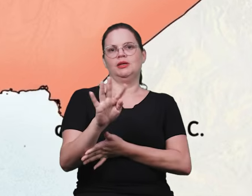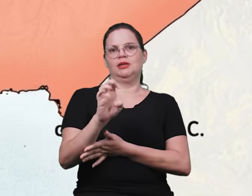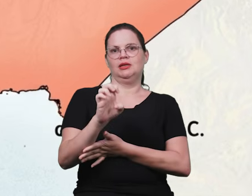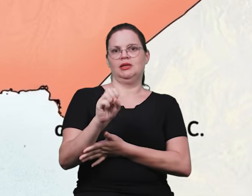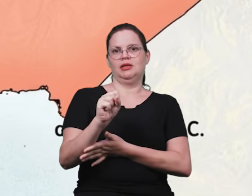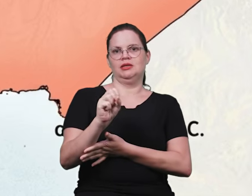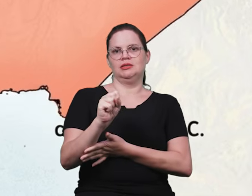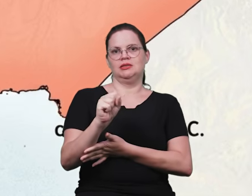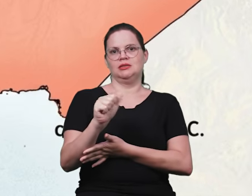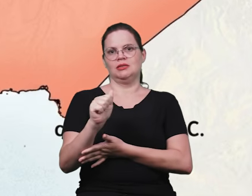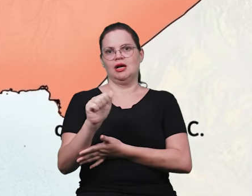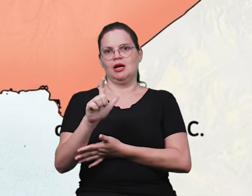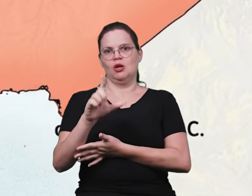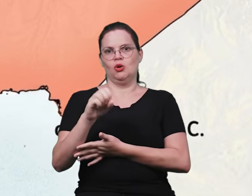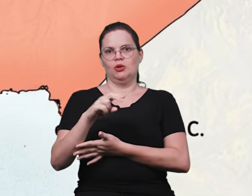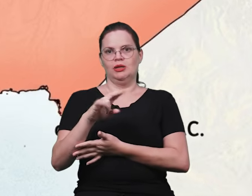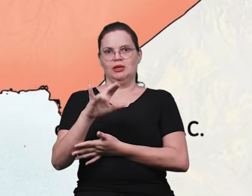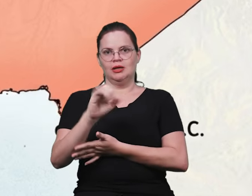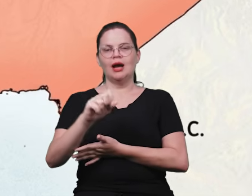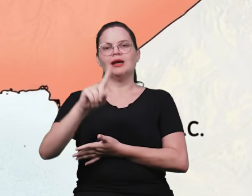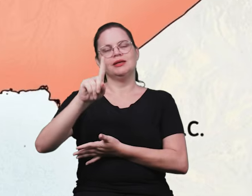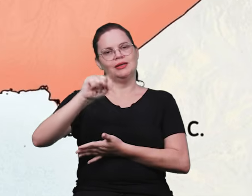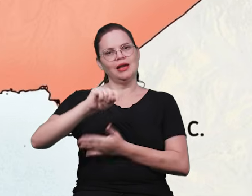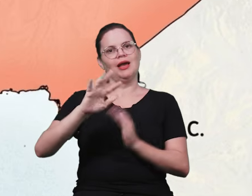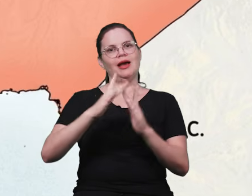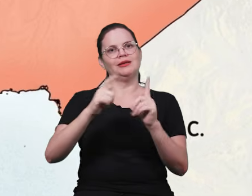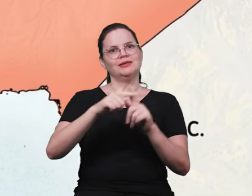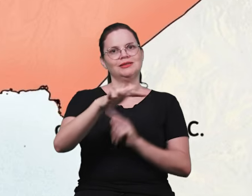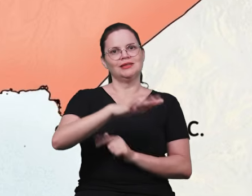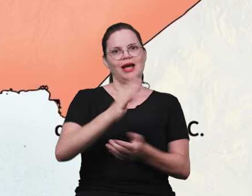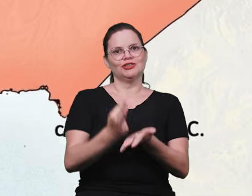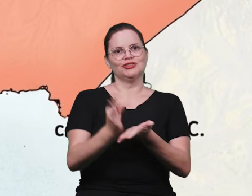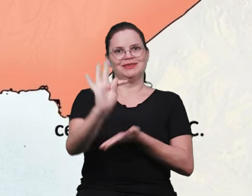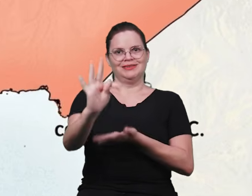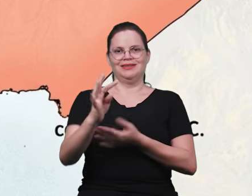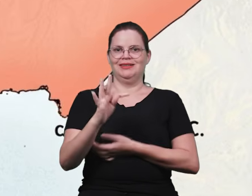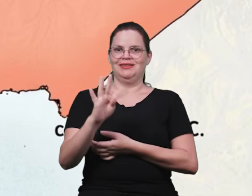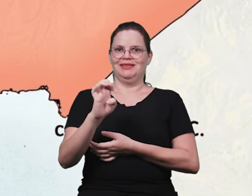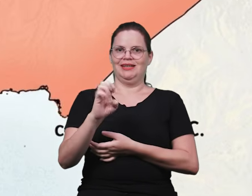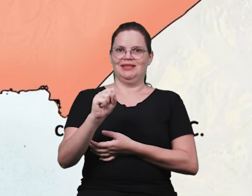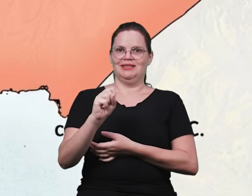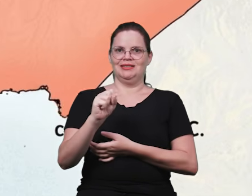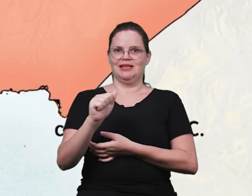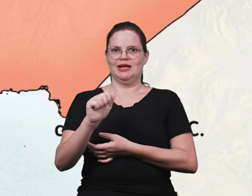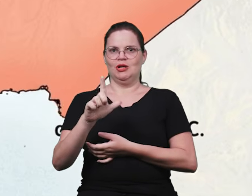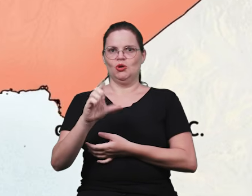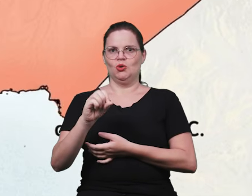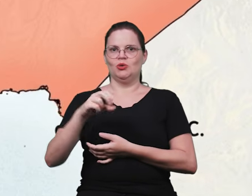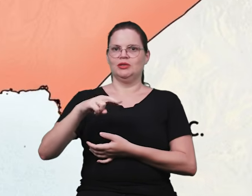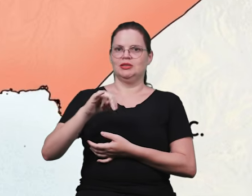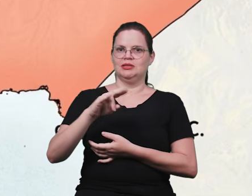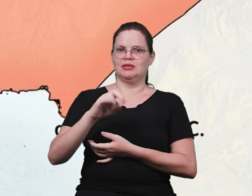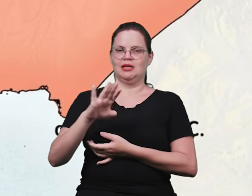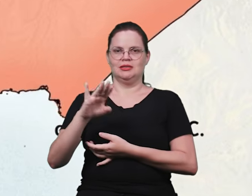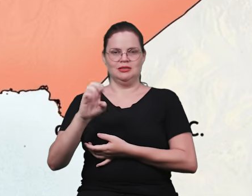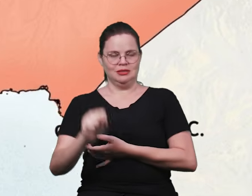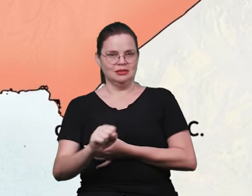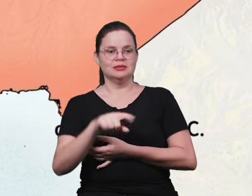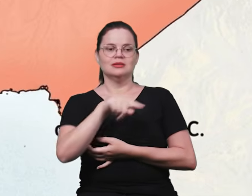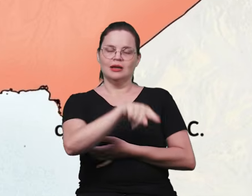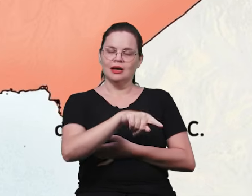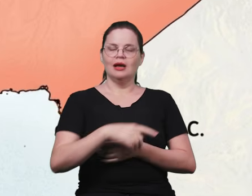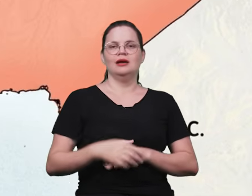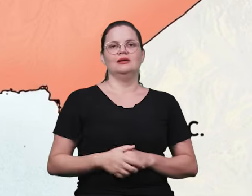dos Tessalonicenses. Né? Exatamente. Tem até 2 cartas, né, de Paulo. 2 cartas de Paulo aos Tessalonicenses.